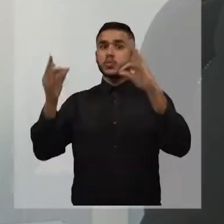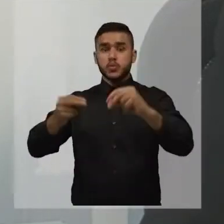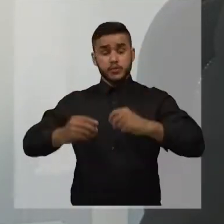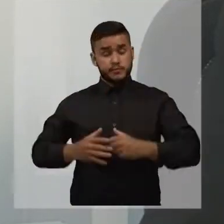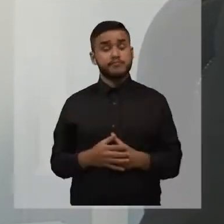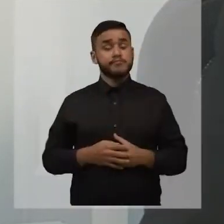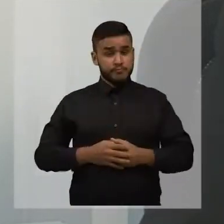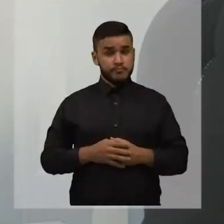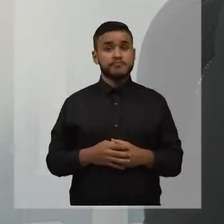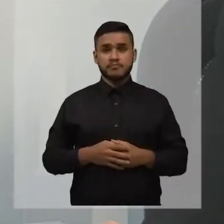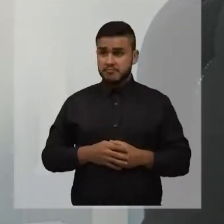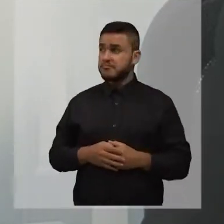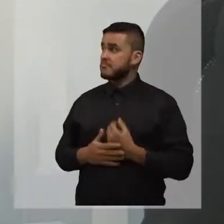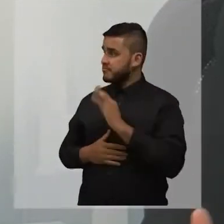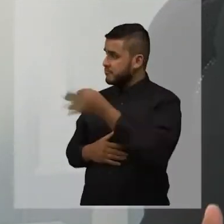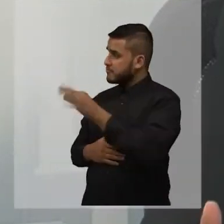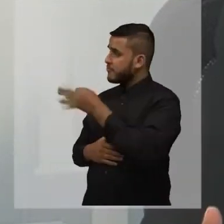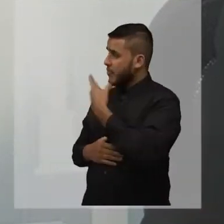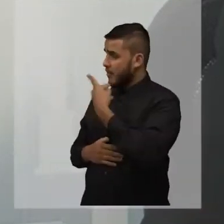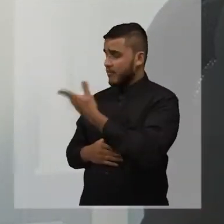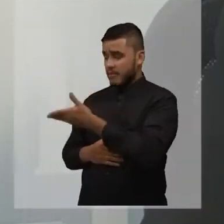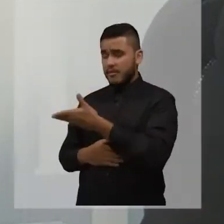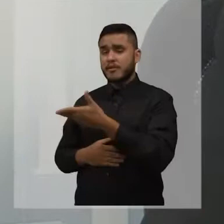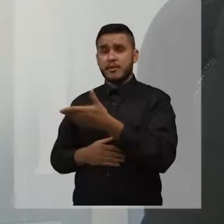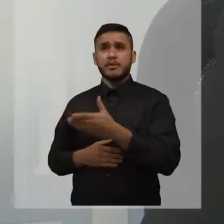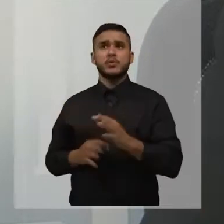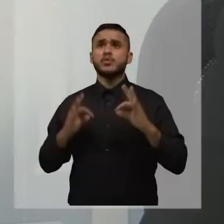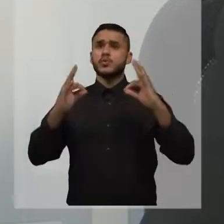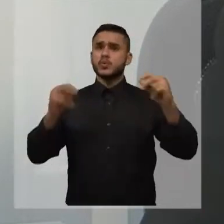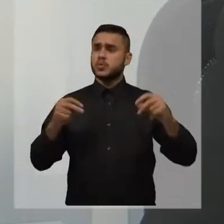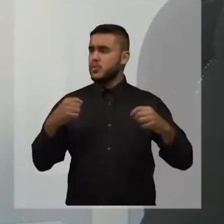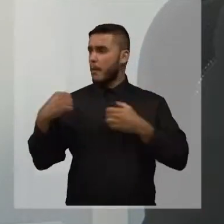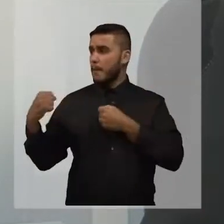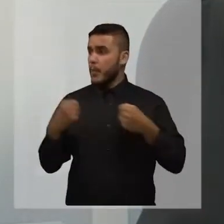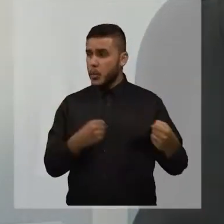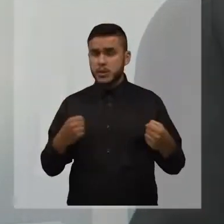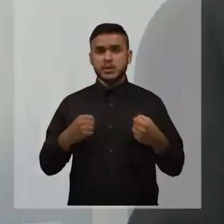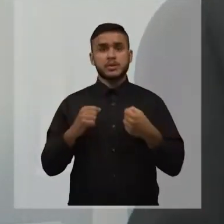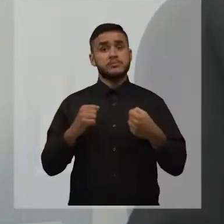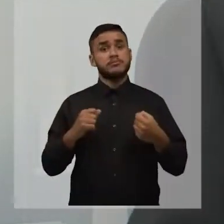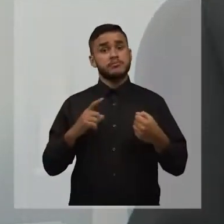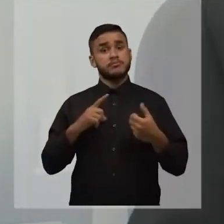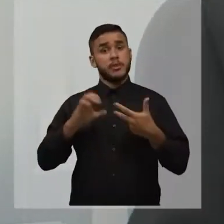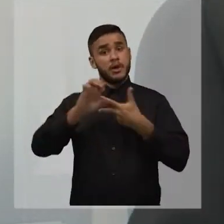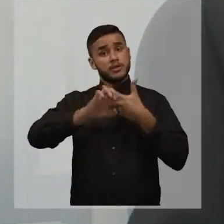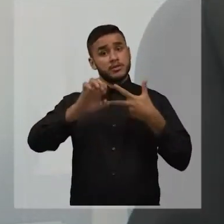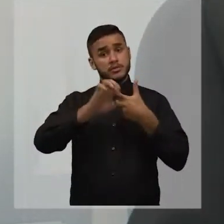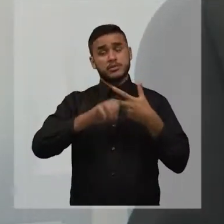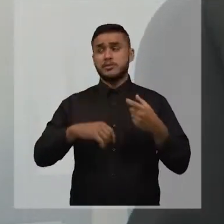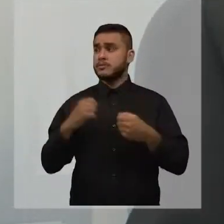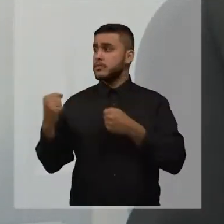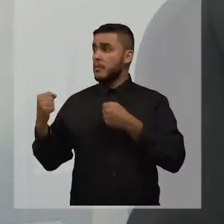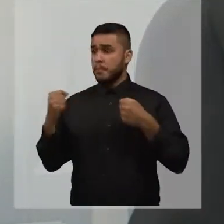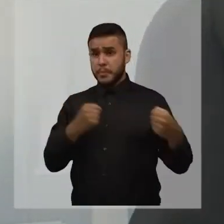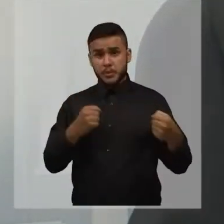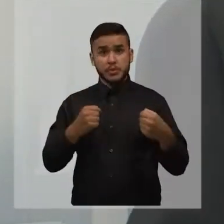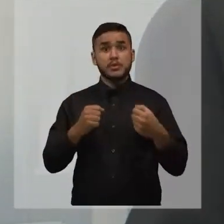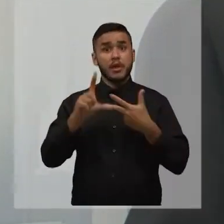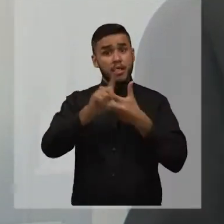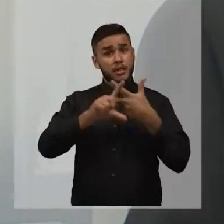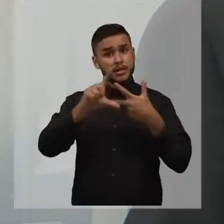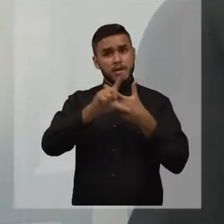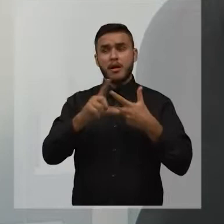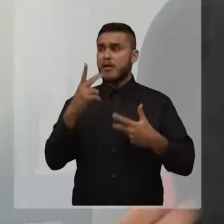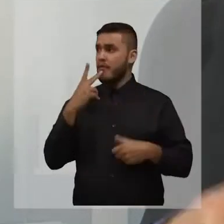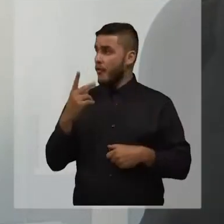executivo, principalmente feito pela imprensa, com a colaboração do poder judiciário, que tirou proveito